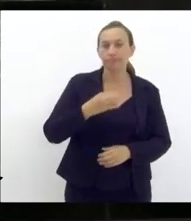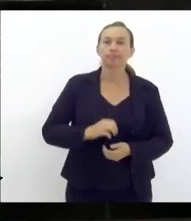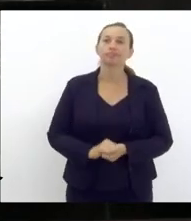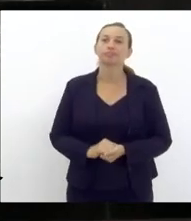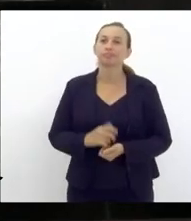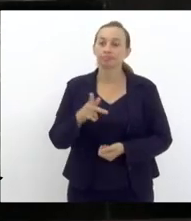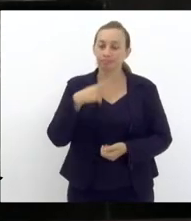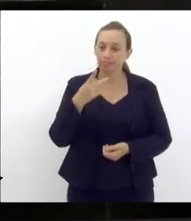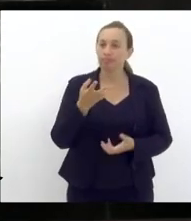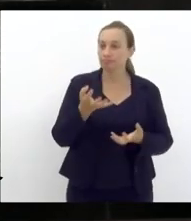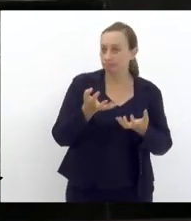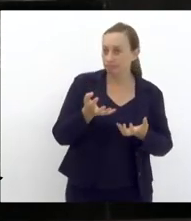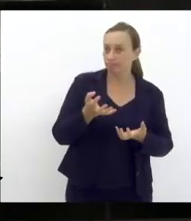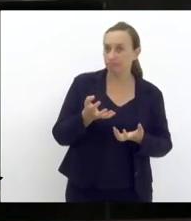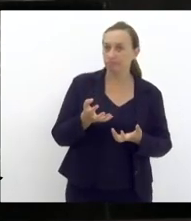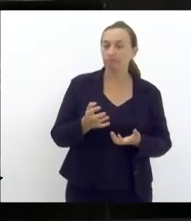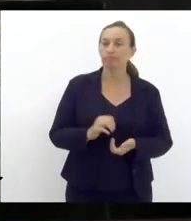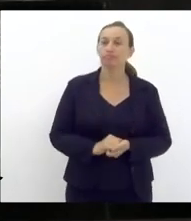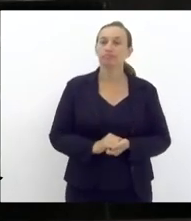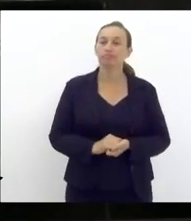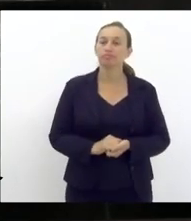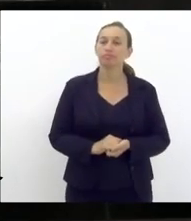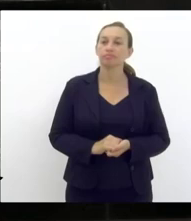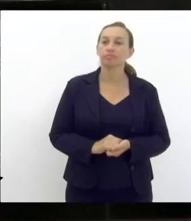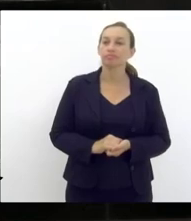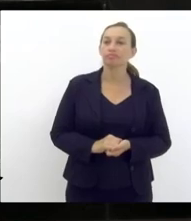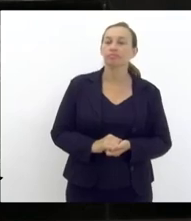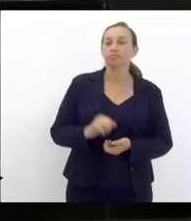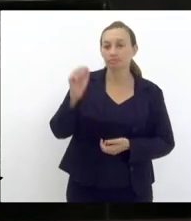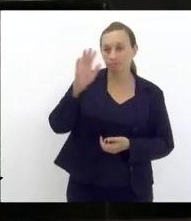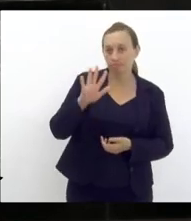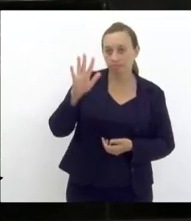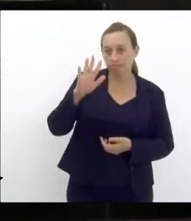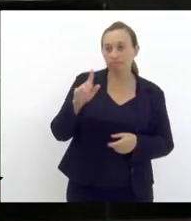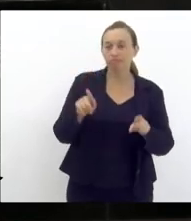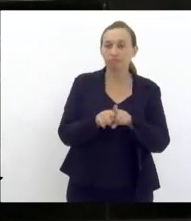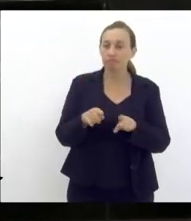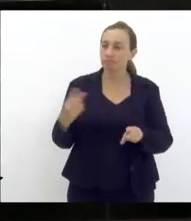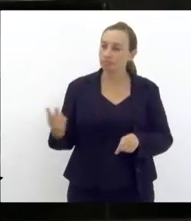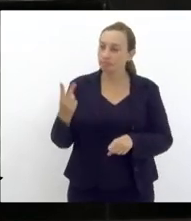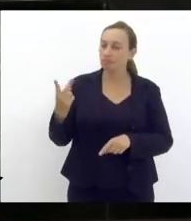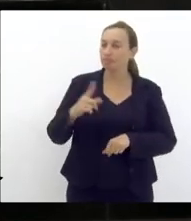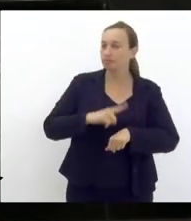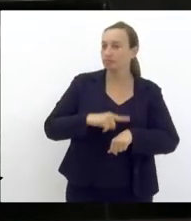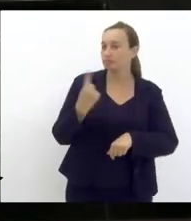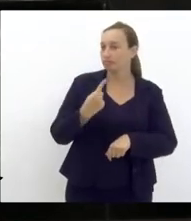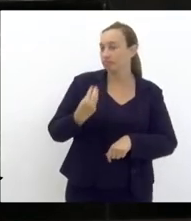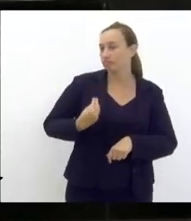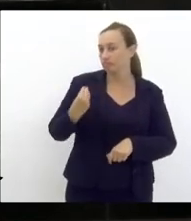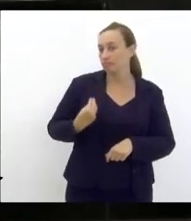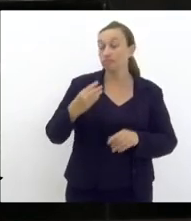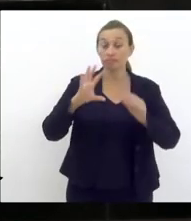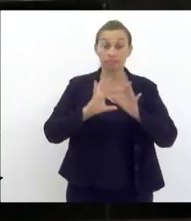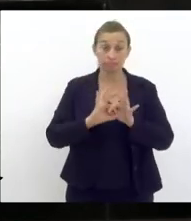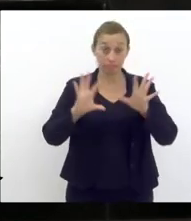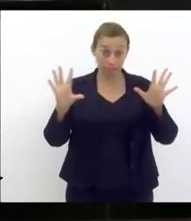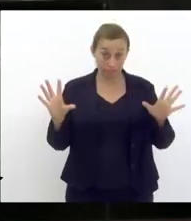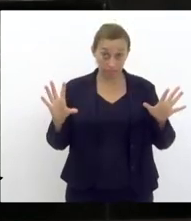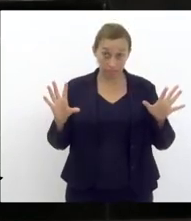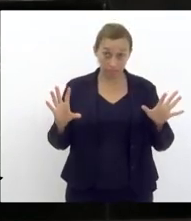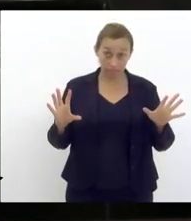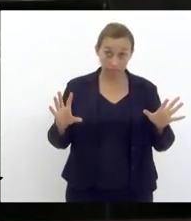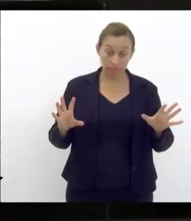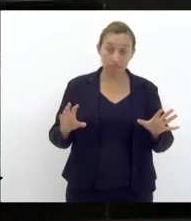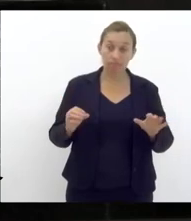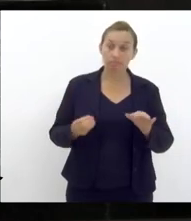dizer aquilo que querem a nível Nacional também valorizar esse momento que nós estamos vivendo de democracia de